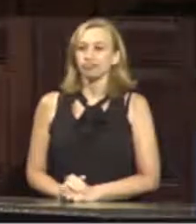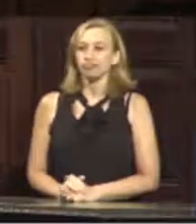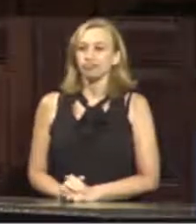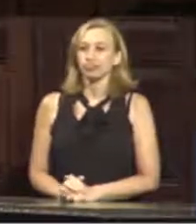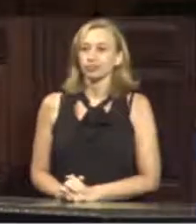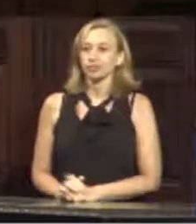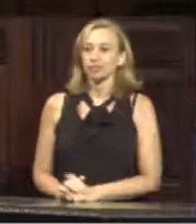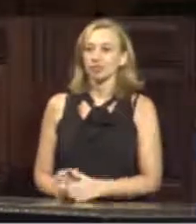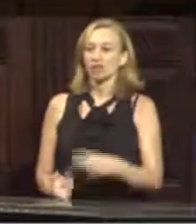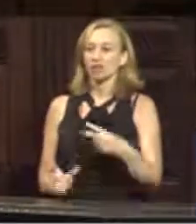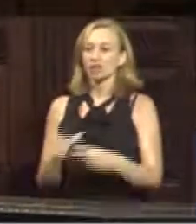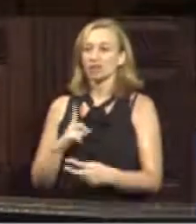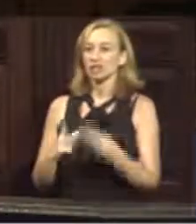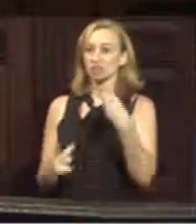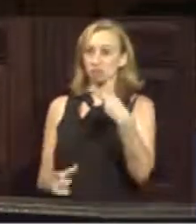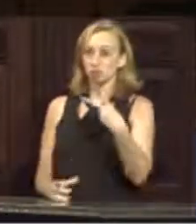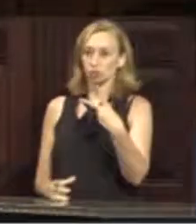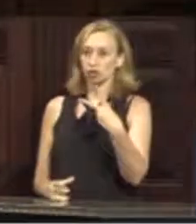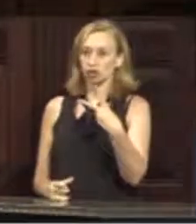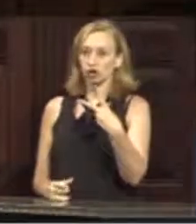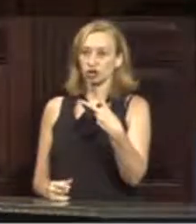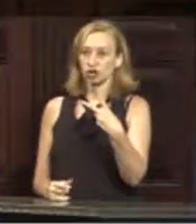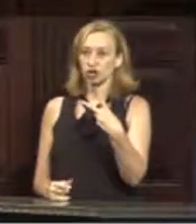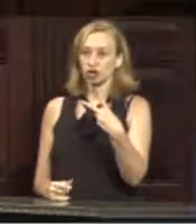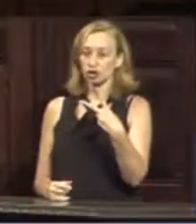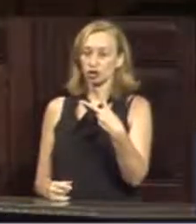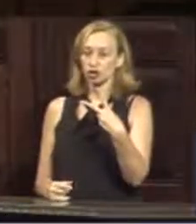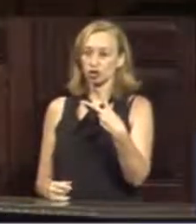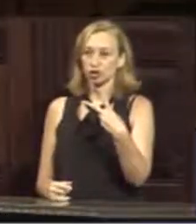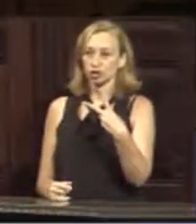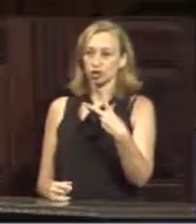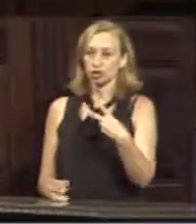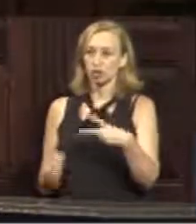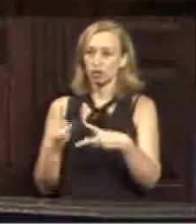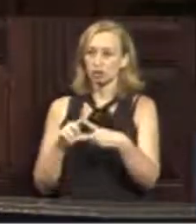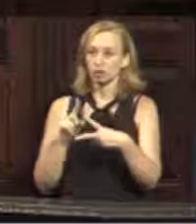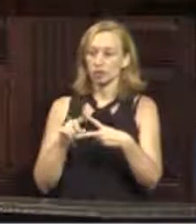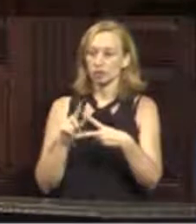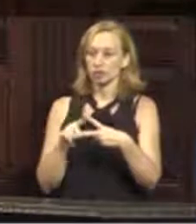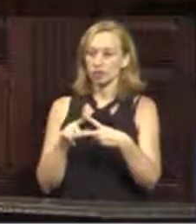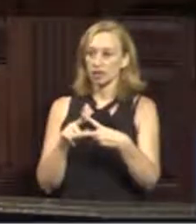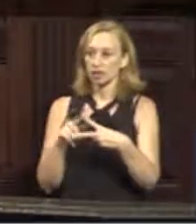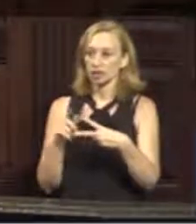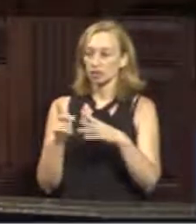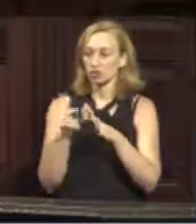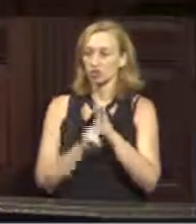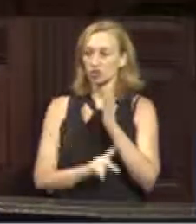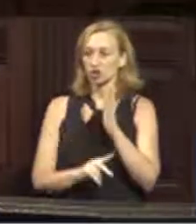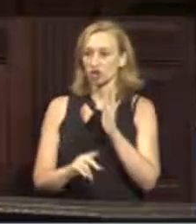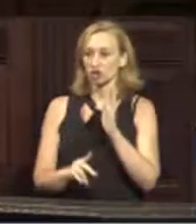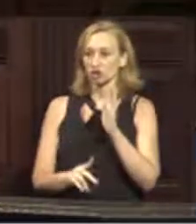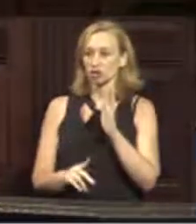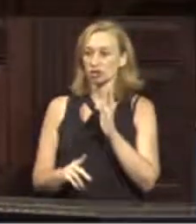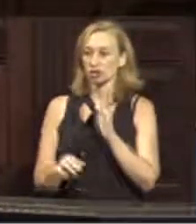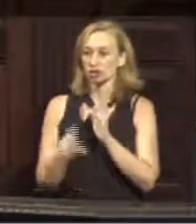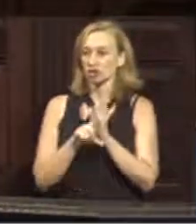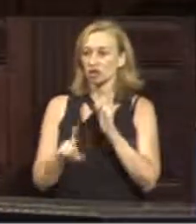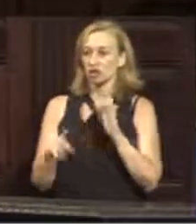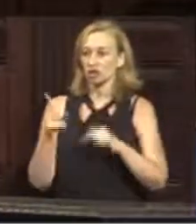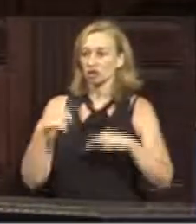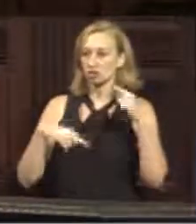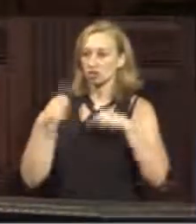teve duas vertentes. A primeira foi discutir o projeto de lei do deputado